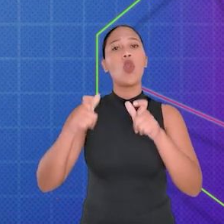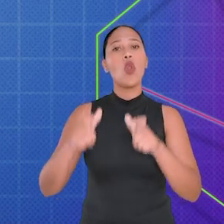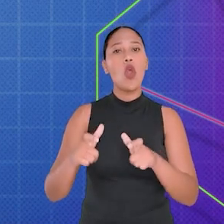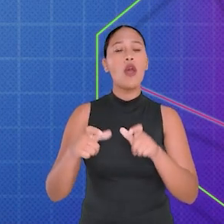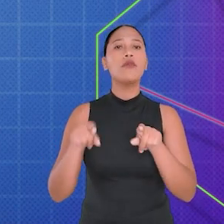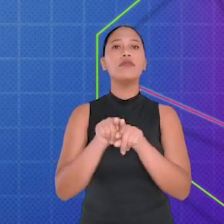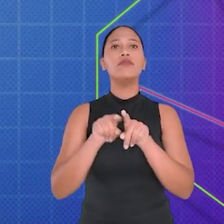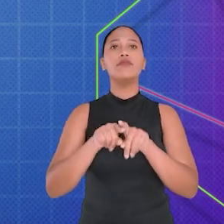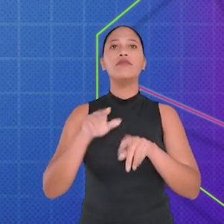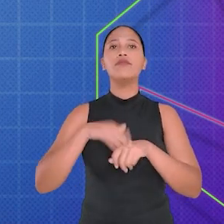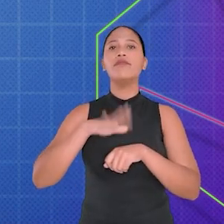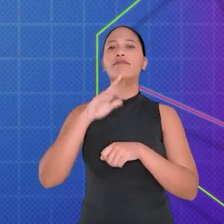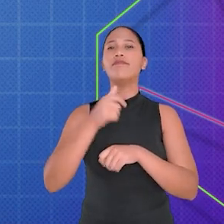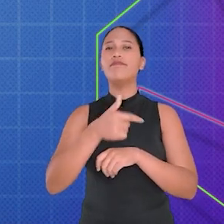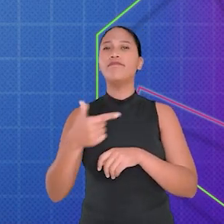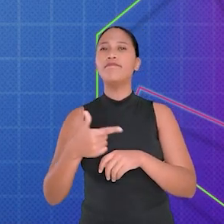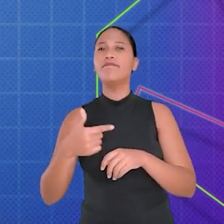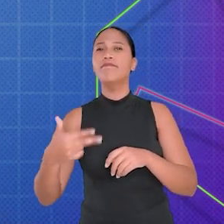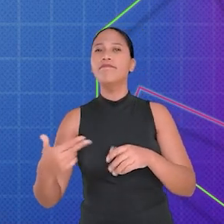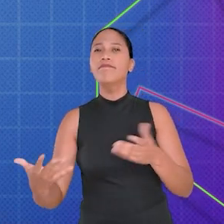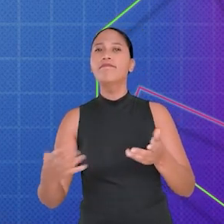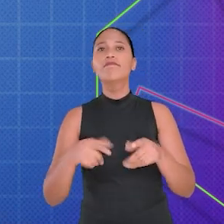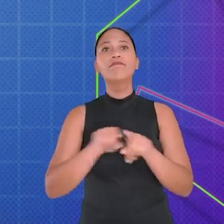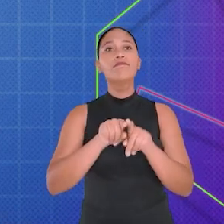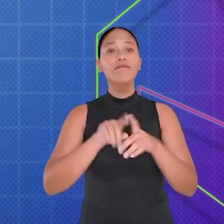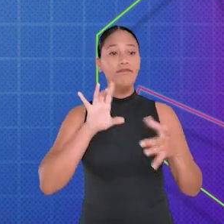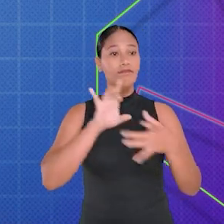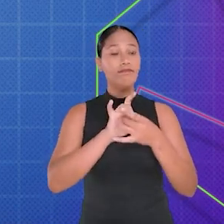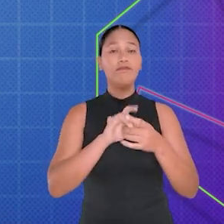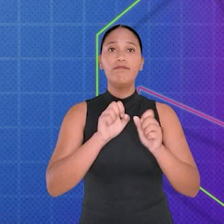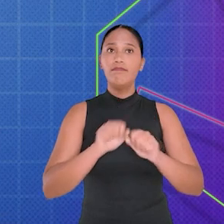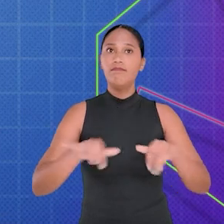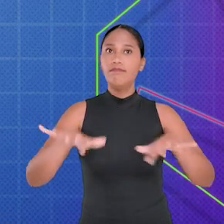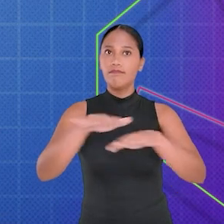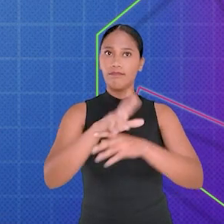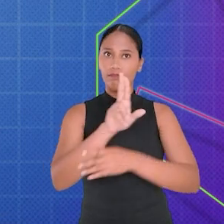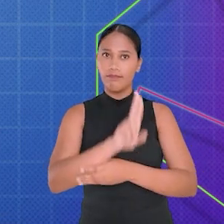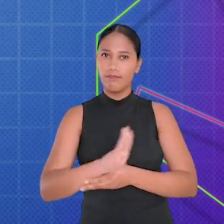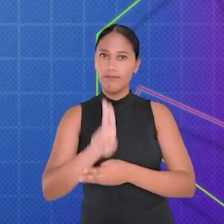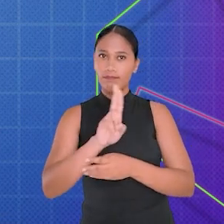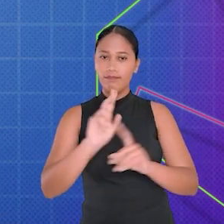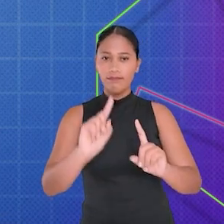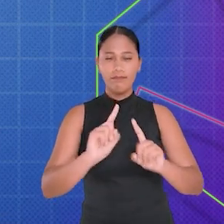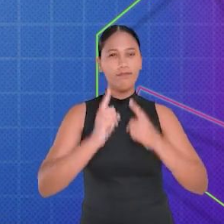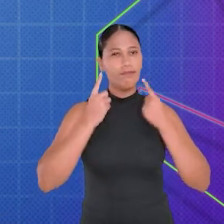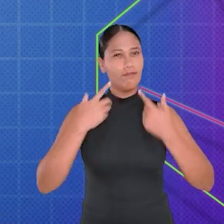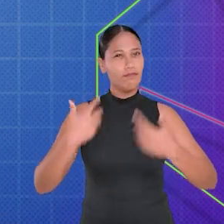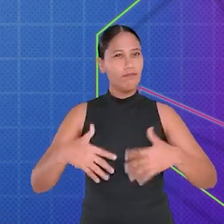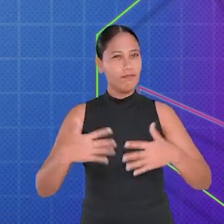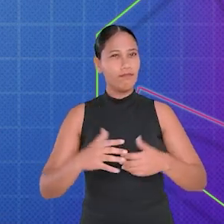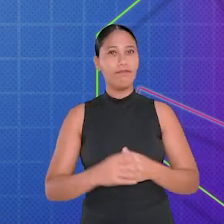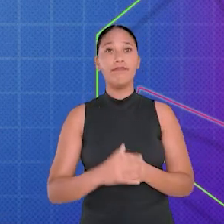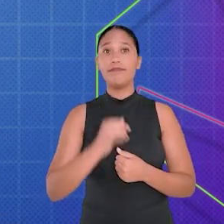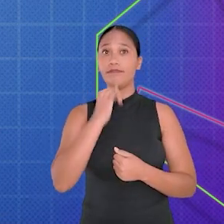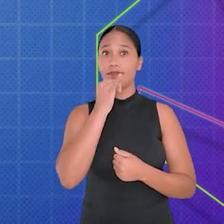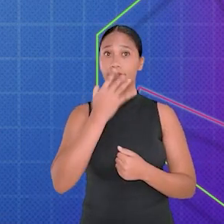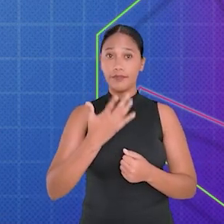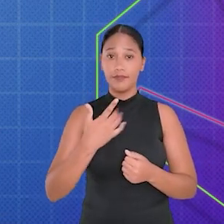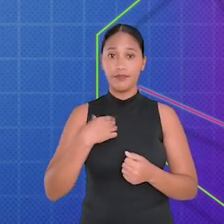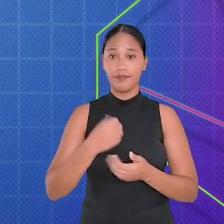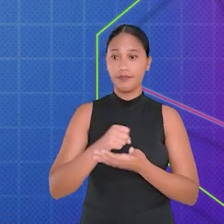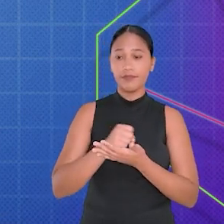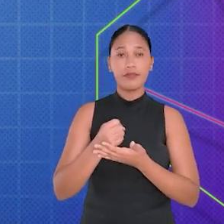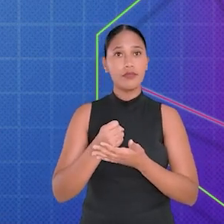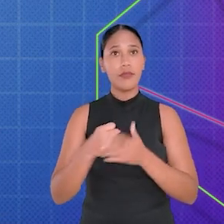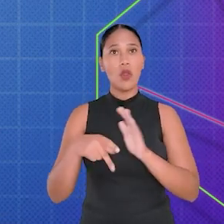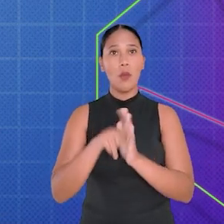para a jogabilidade podem ser posicionados em locais mais secundários. Além disso, a relação espacial também pode ser utilizada para criar desafios